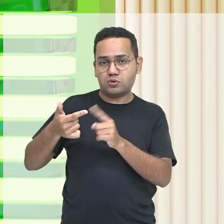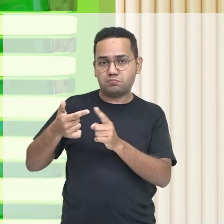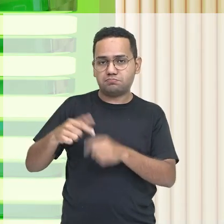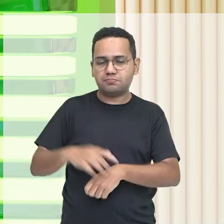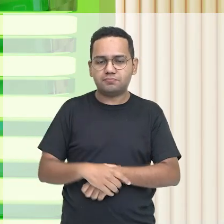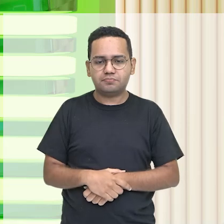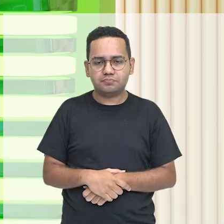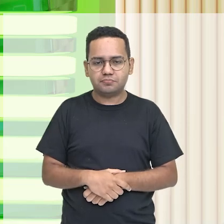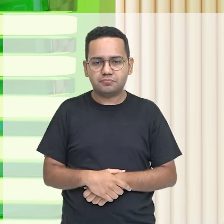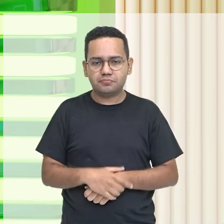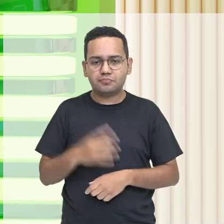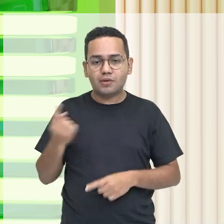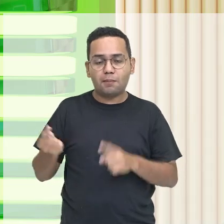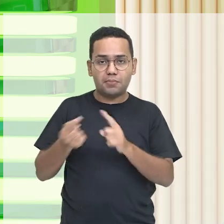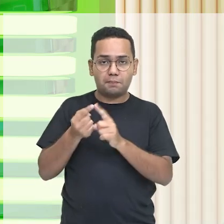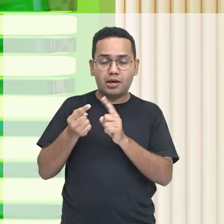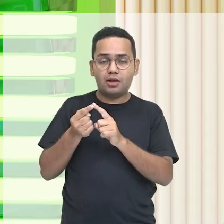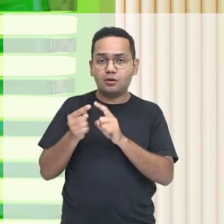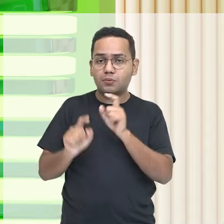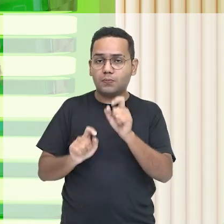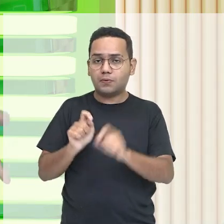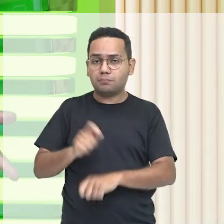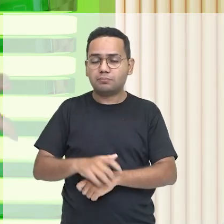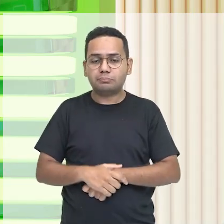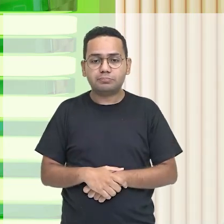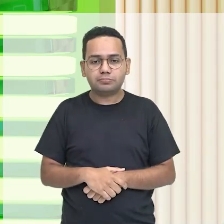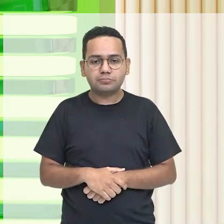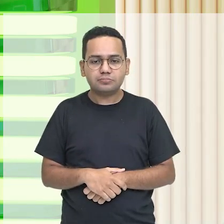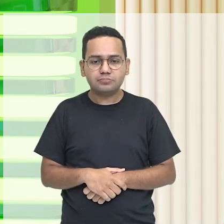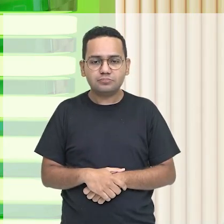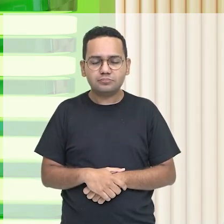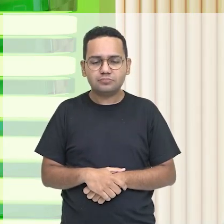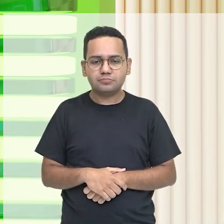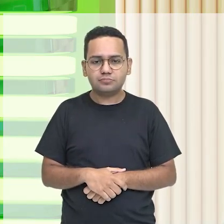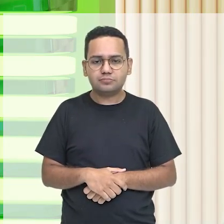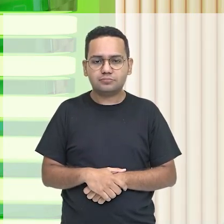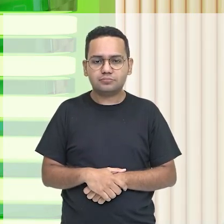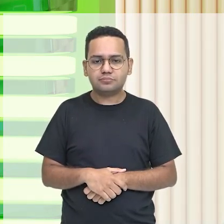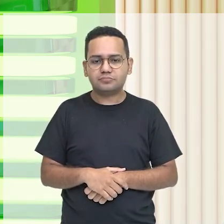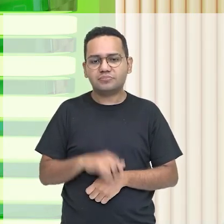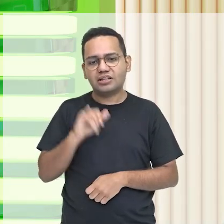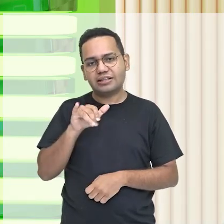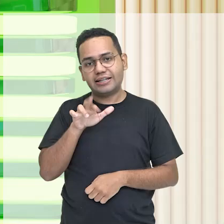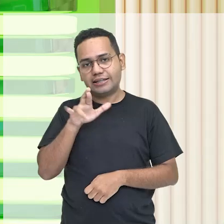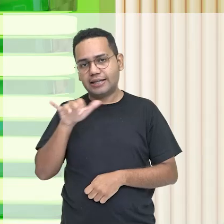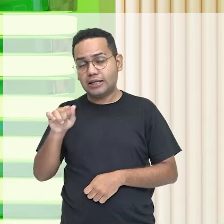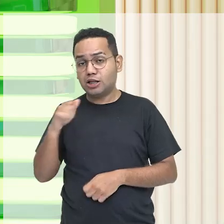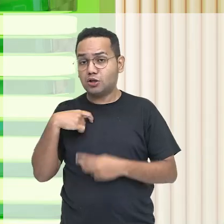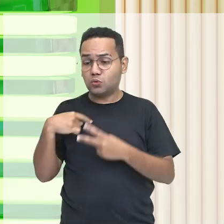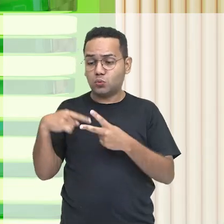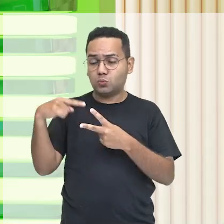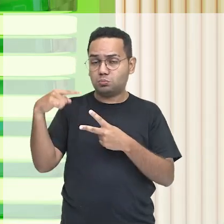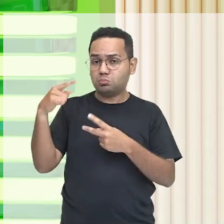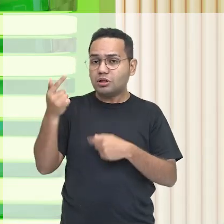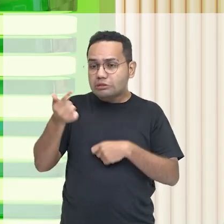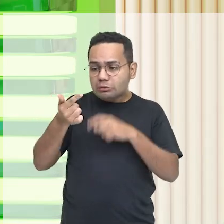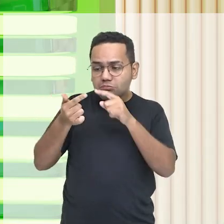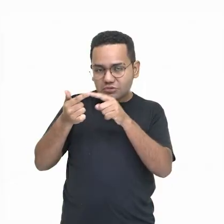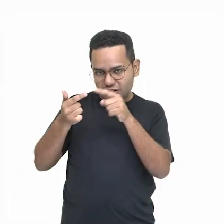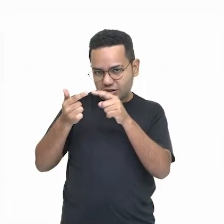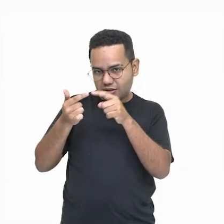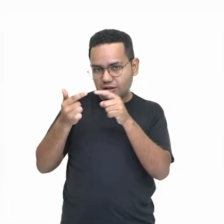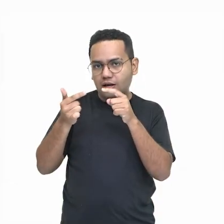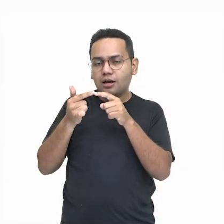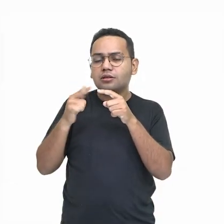Na primeira lei, que é a lei da inércia, vocês perceberam que tem essas aplicabilidades.